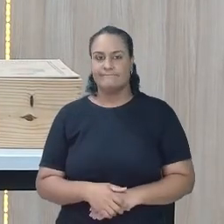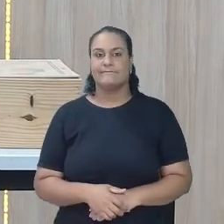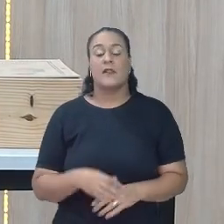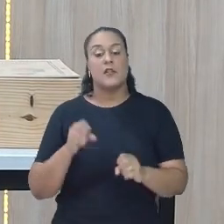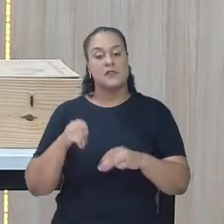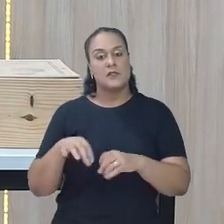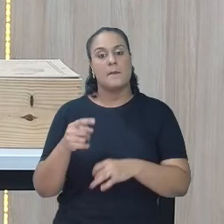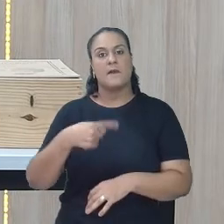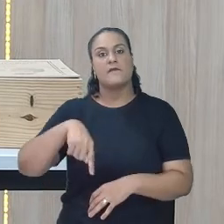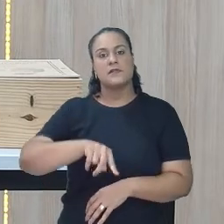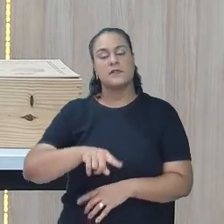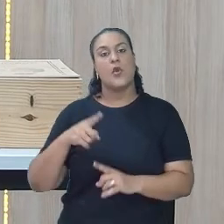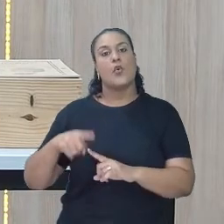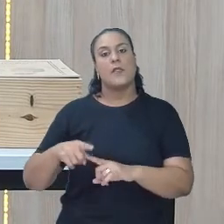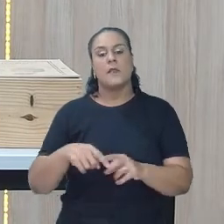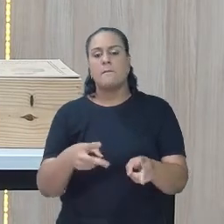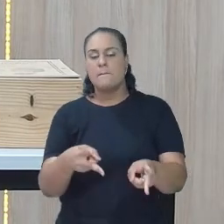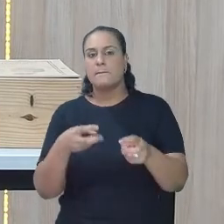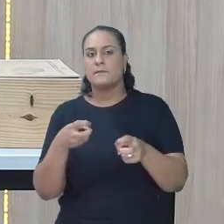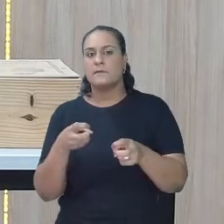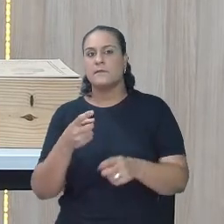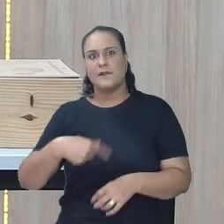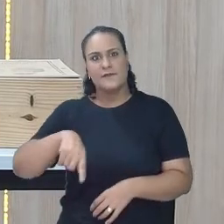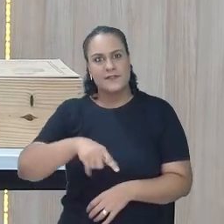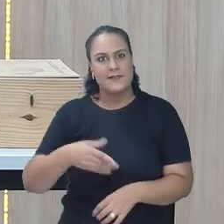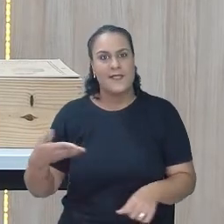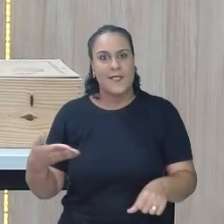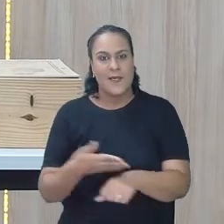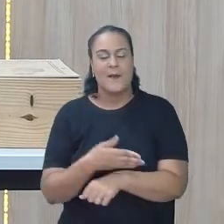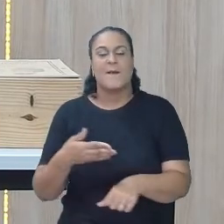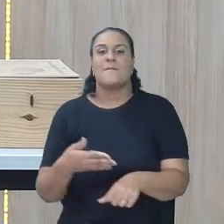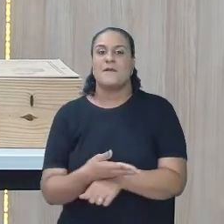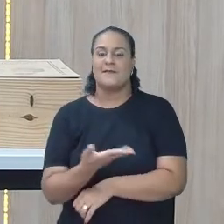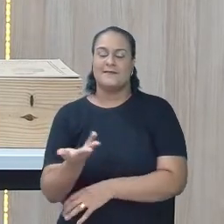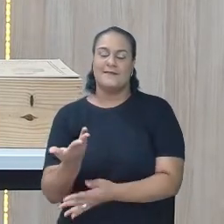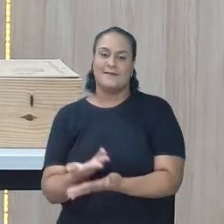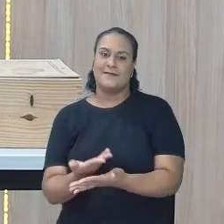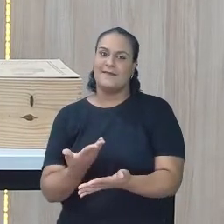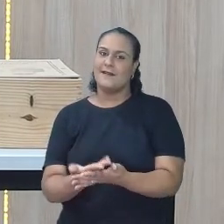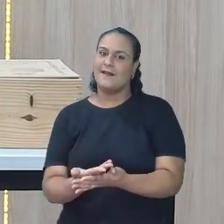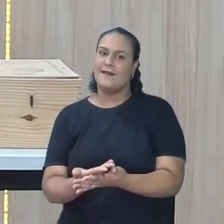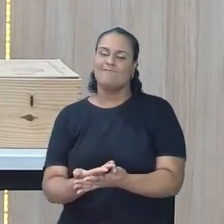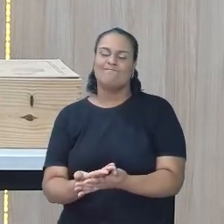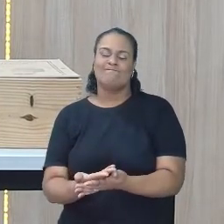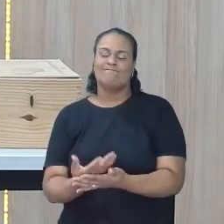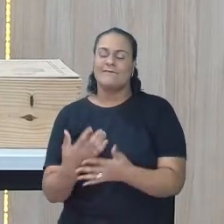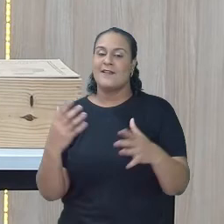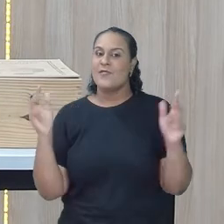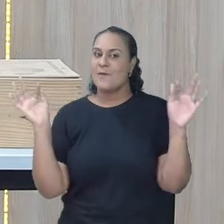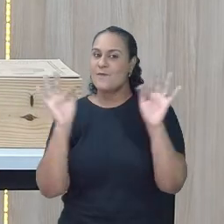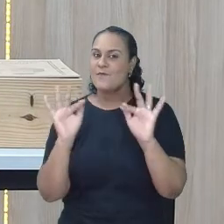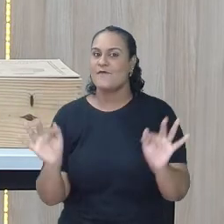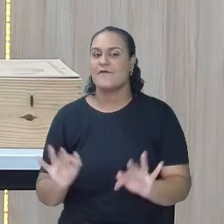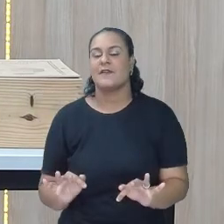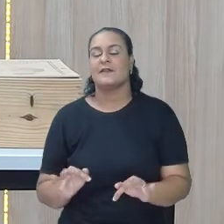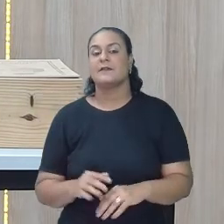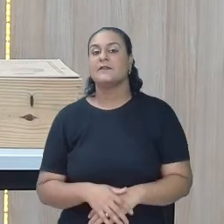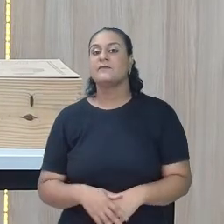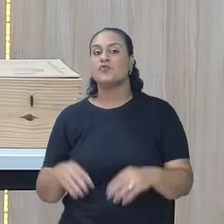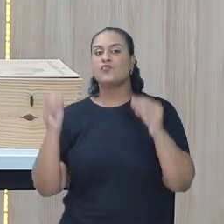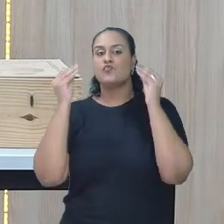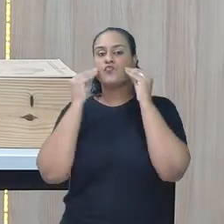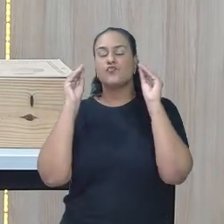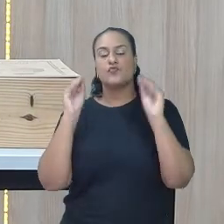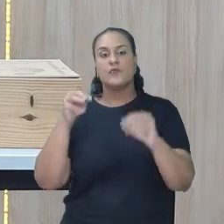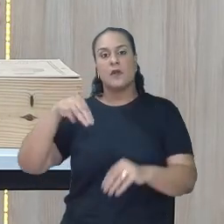percepção, observando aí que vocês estão interagindo na aula com a gente e ficando muito feliz com essa interação, tá certo? Eu vou dar um cheiro aqui para a